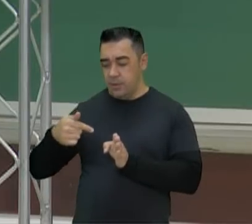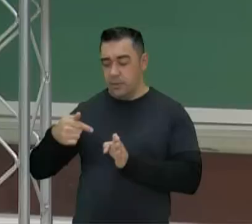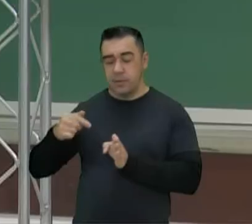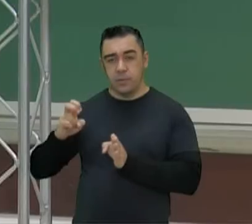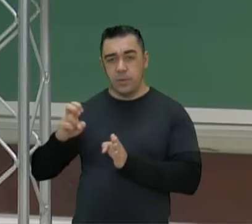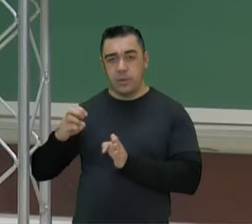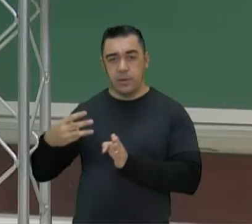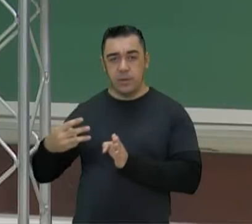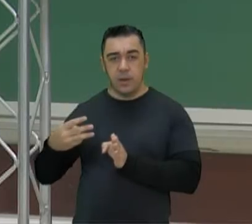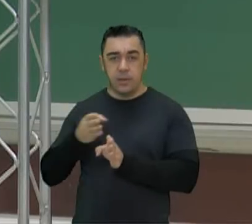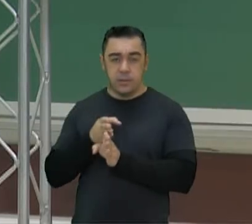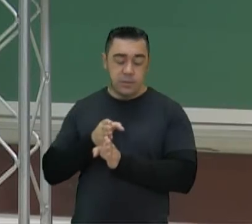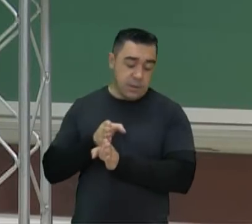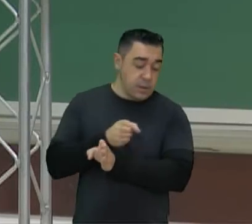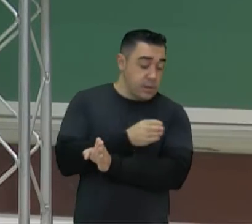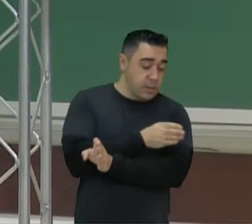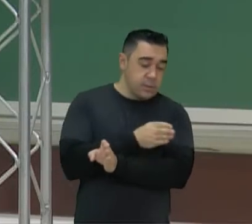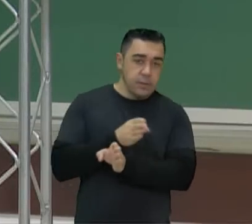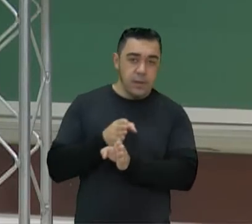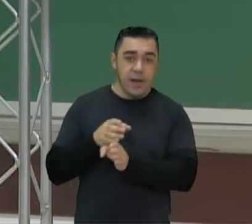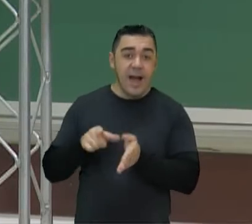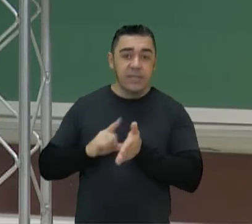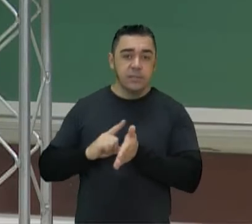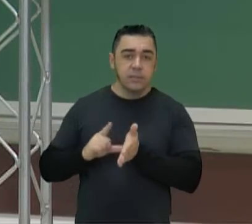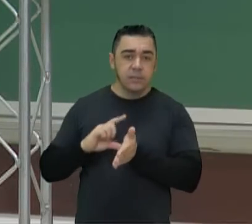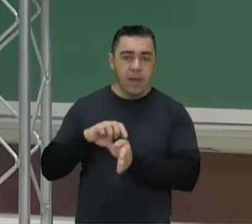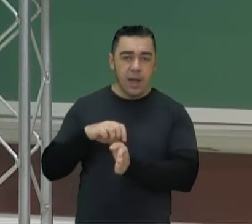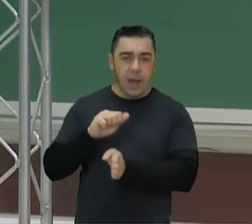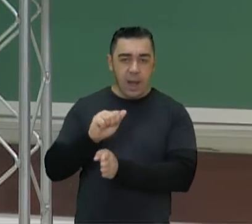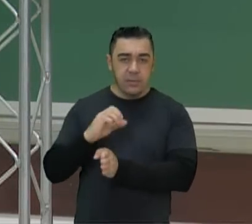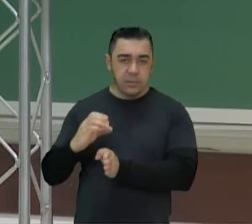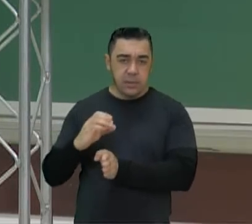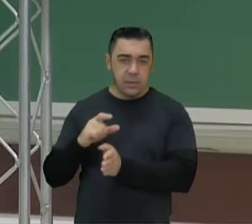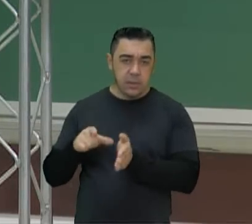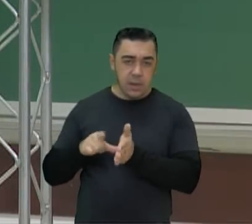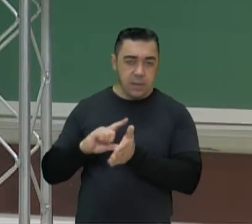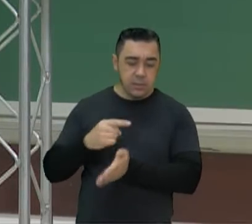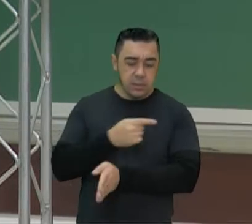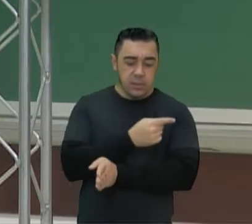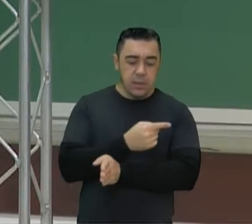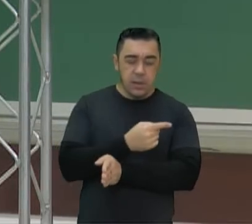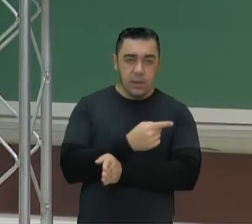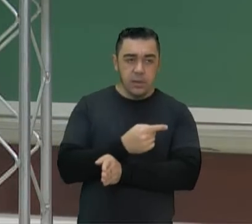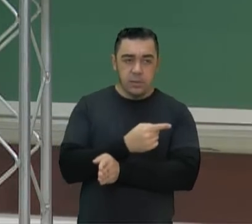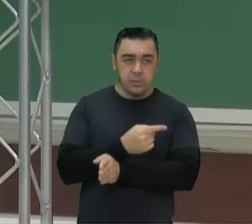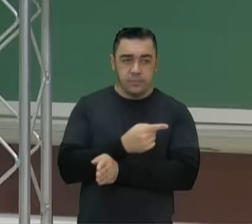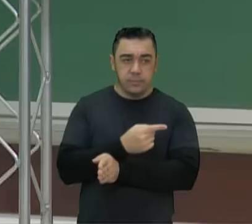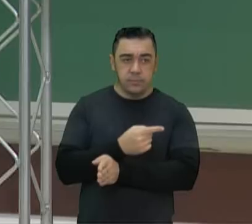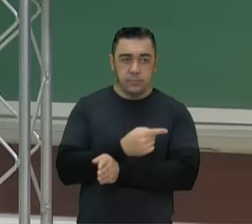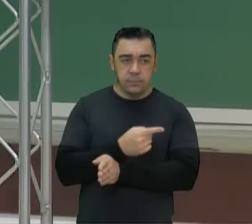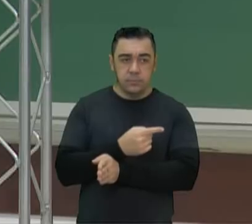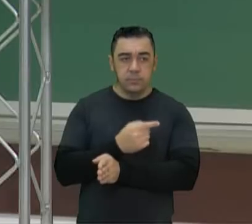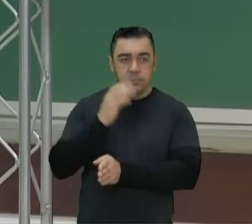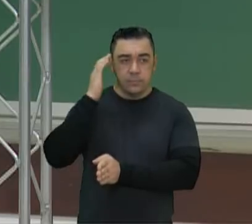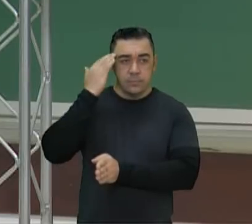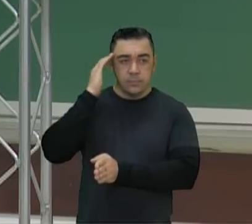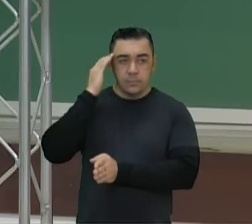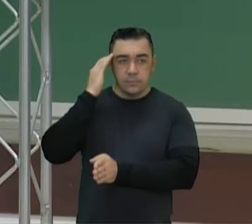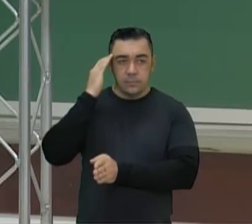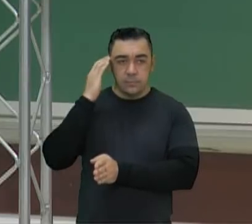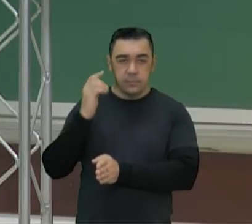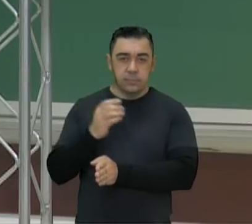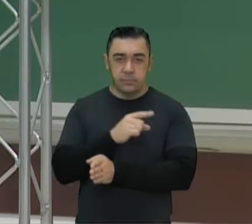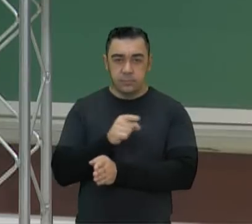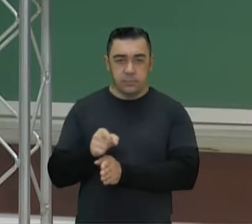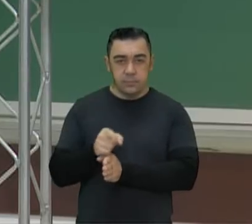753 antes de Cristo. Pelo sinal negativo, você pode identificar, ele vai estar do lado esquerdo da